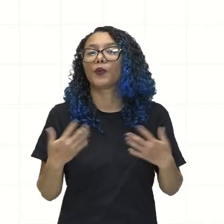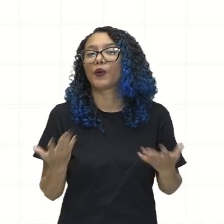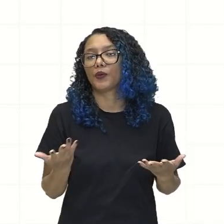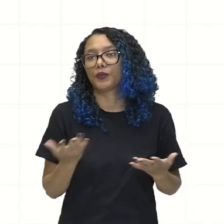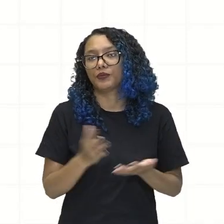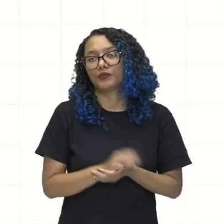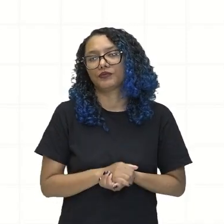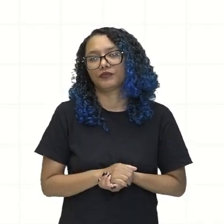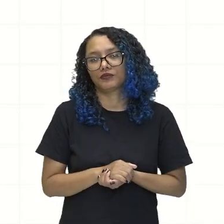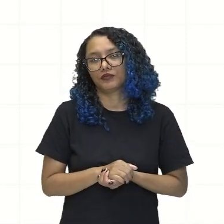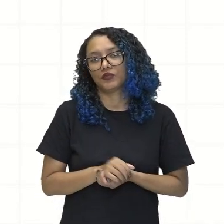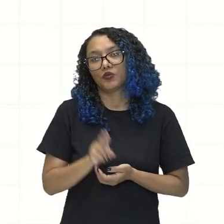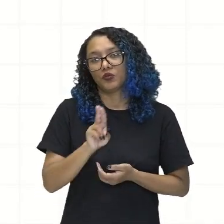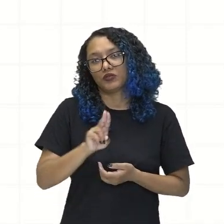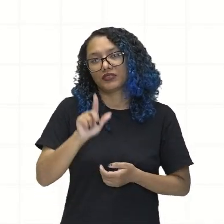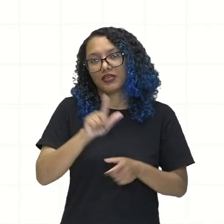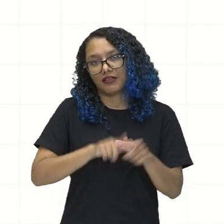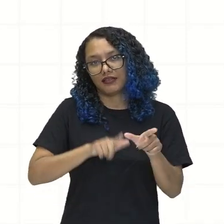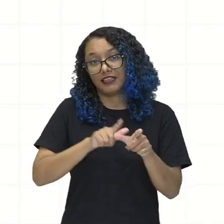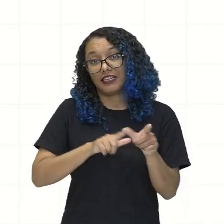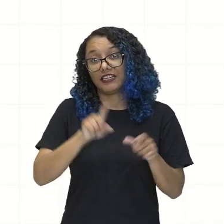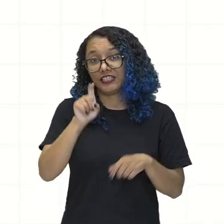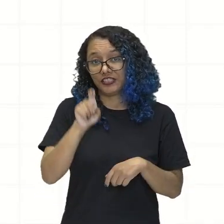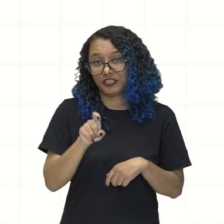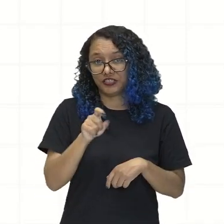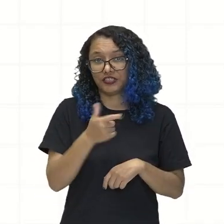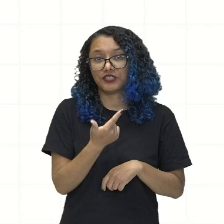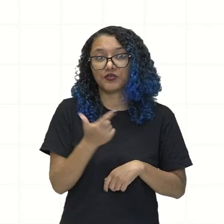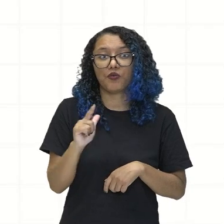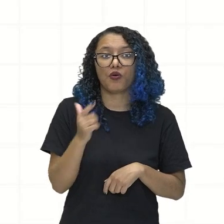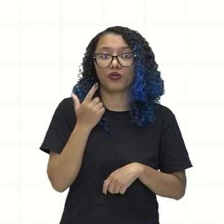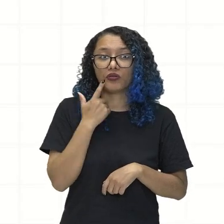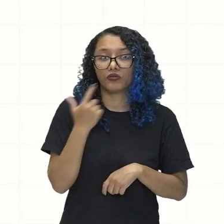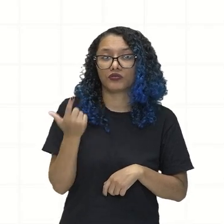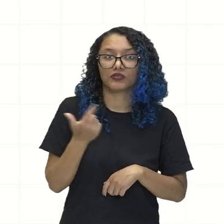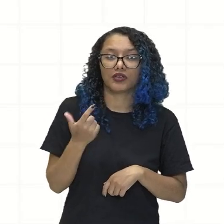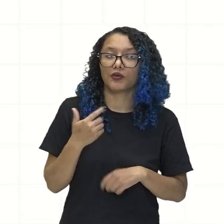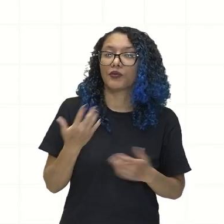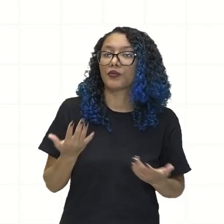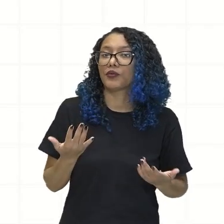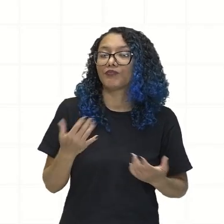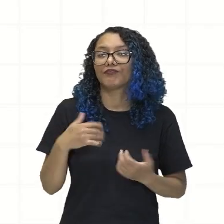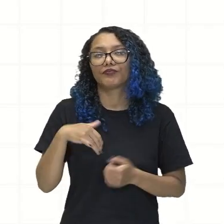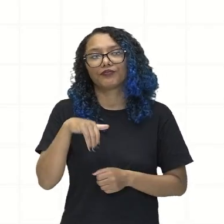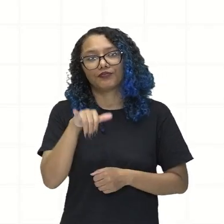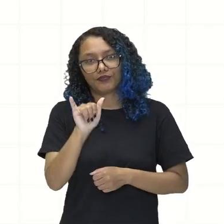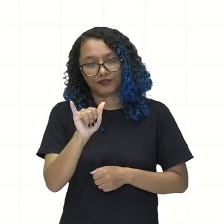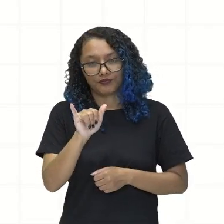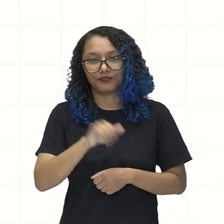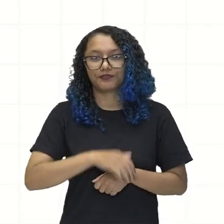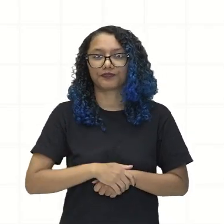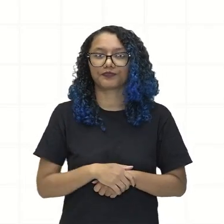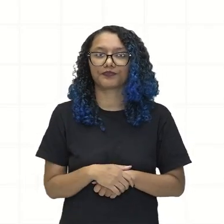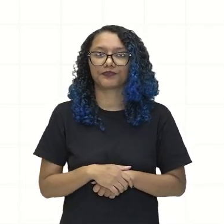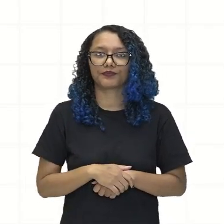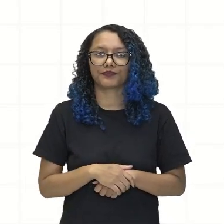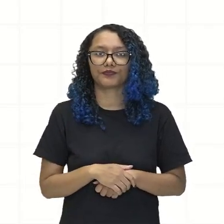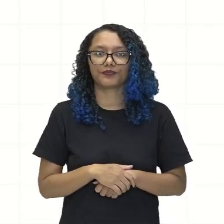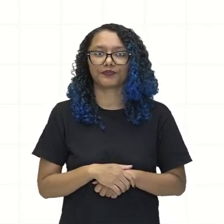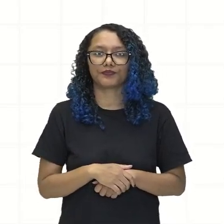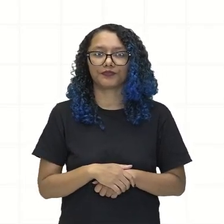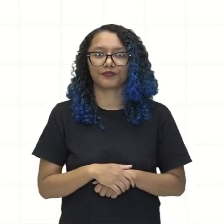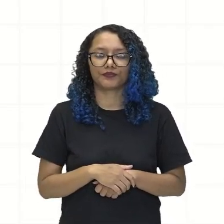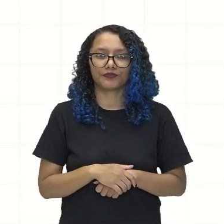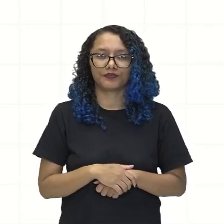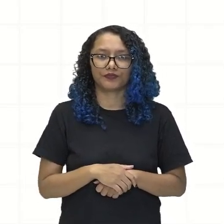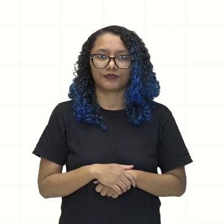o x. E o segundo número vai ser o y. O que ele está dizendo